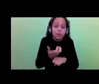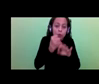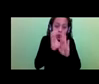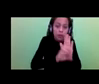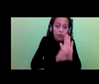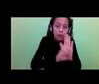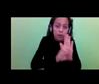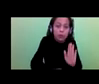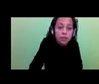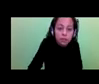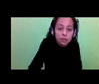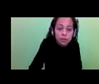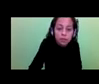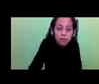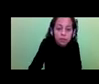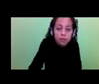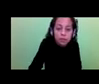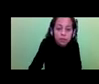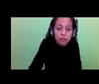curriculares